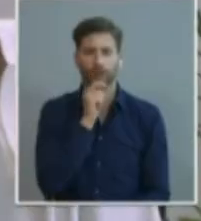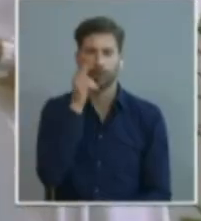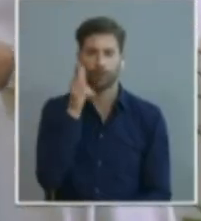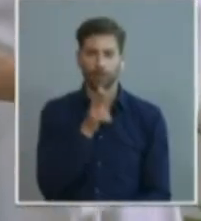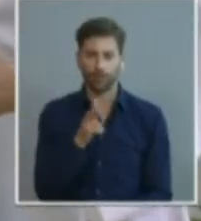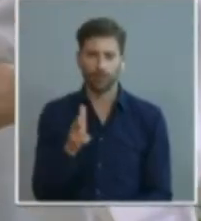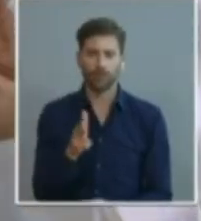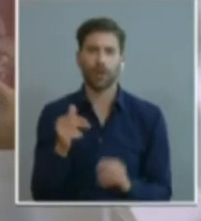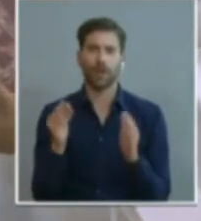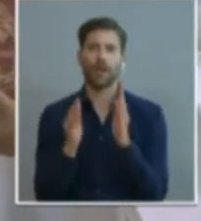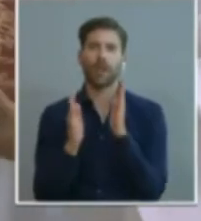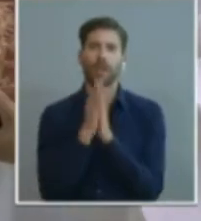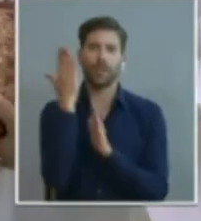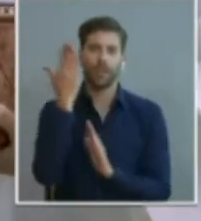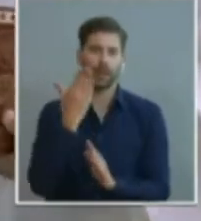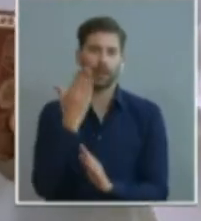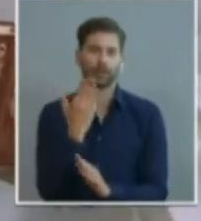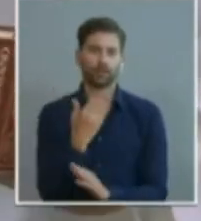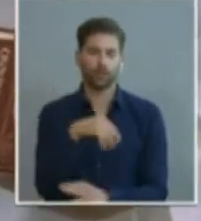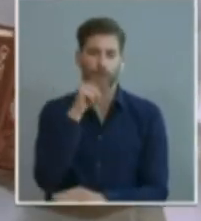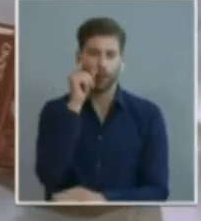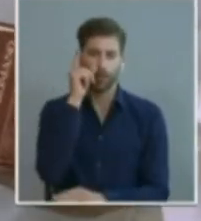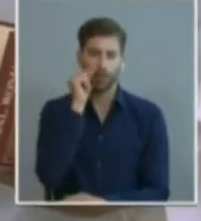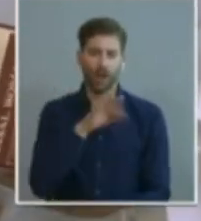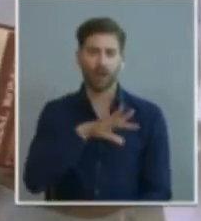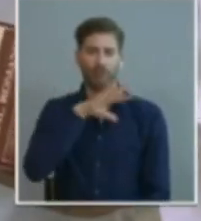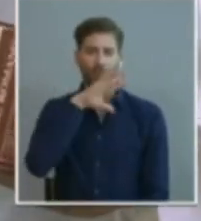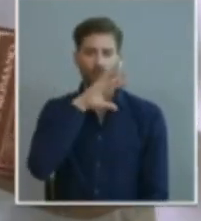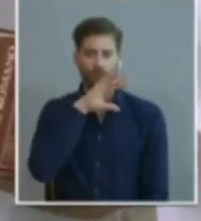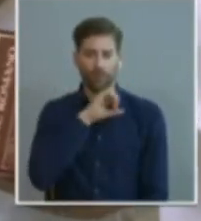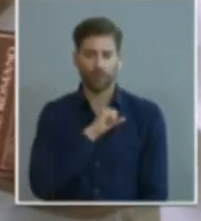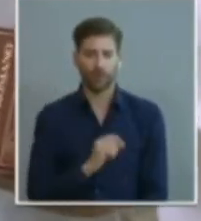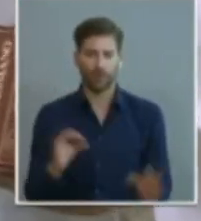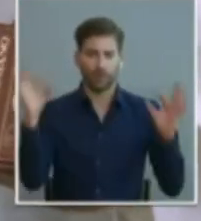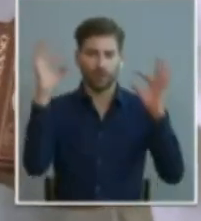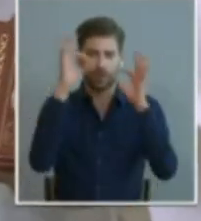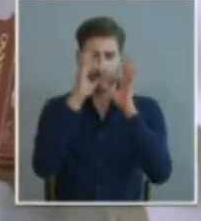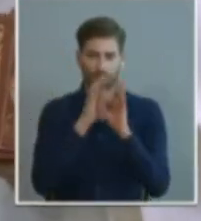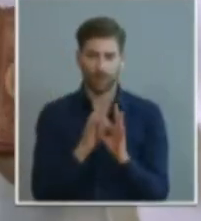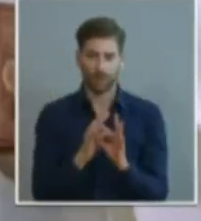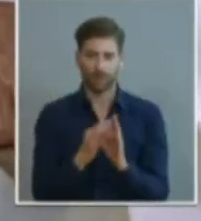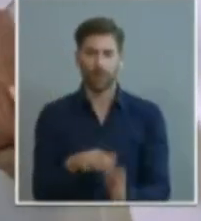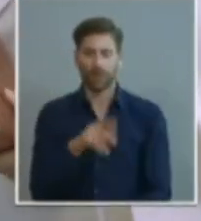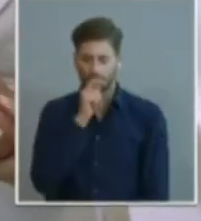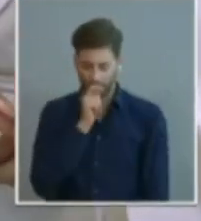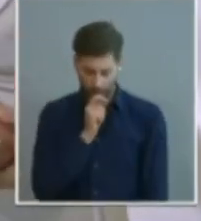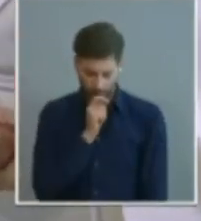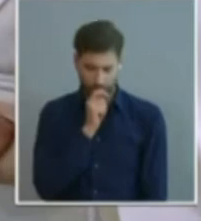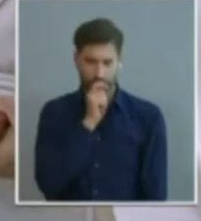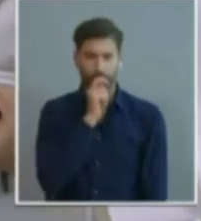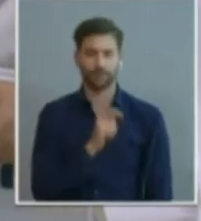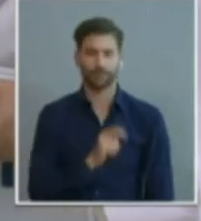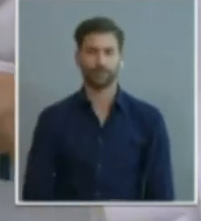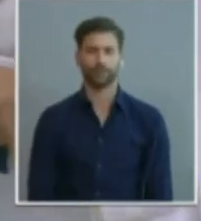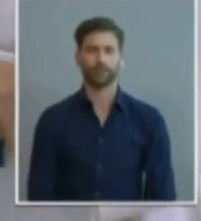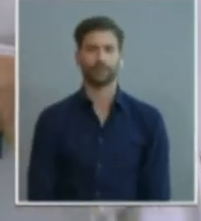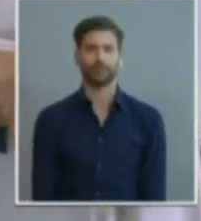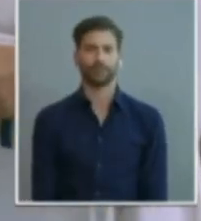Deus Todo-Poderoso, Pai, Filho e Espírito Santo.